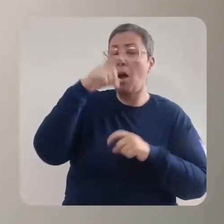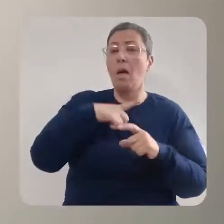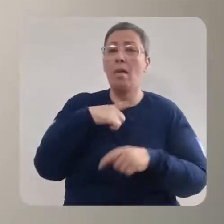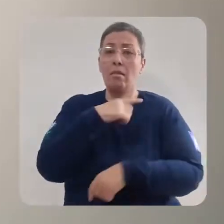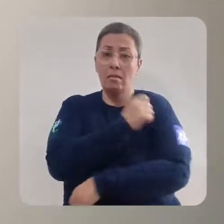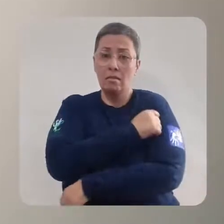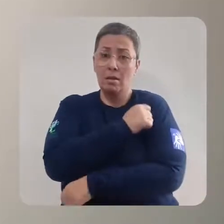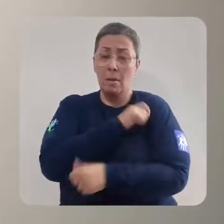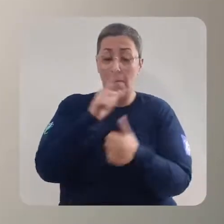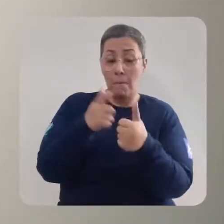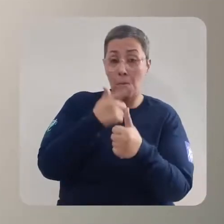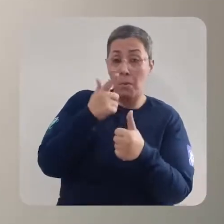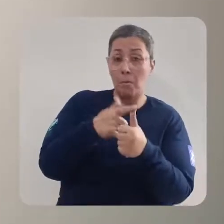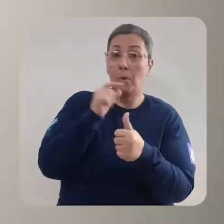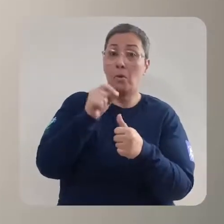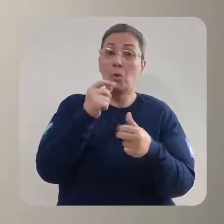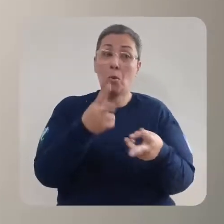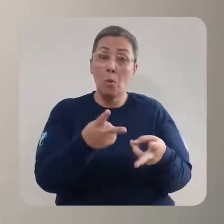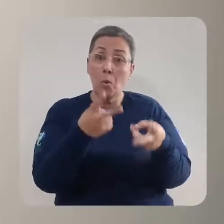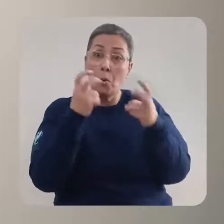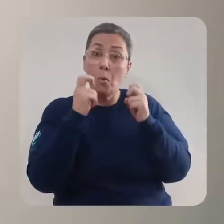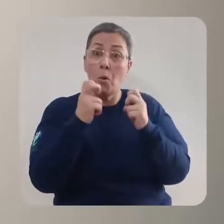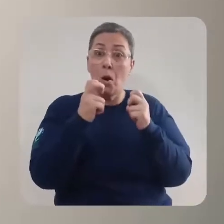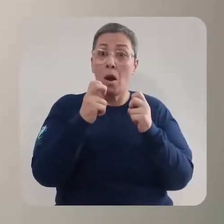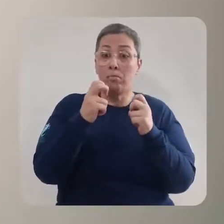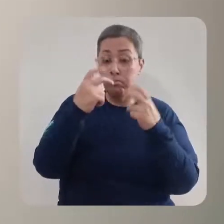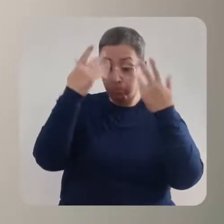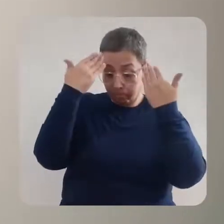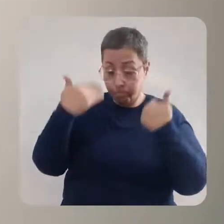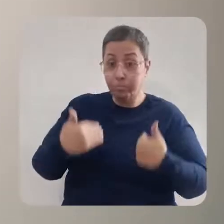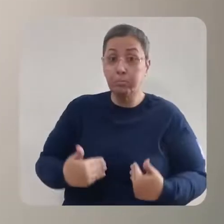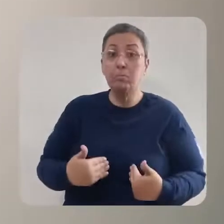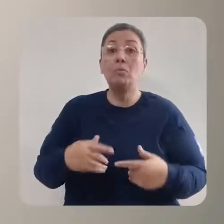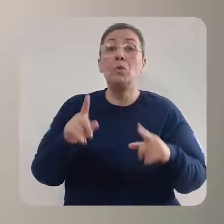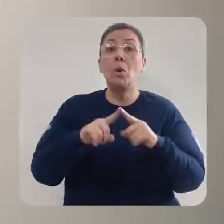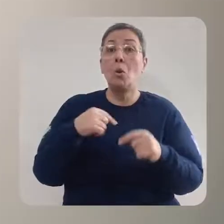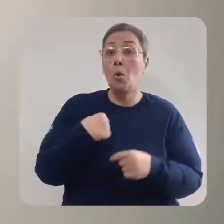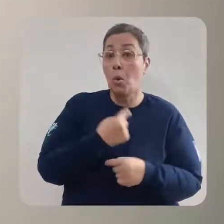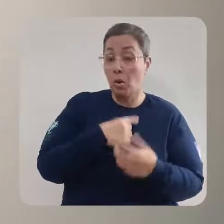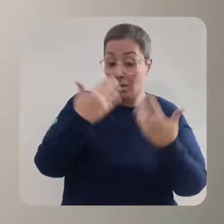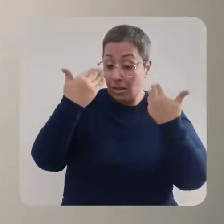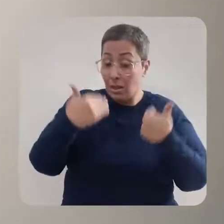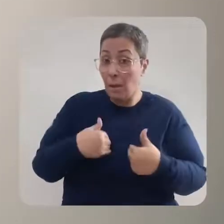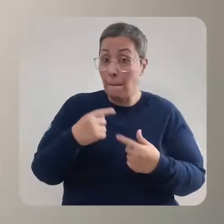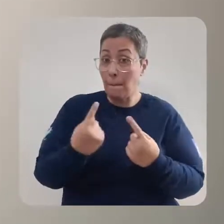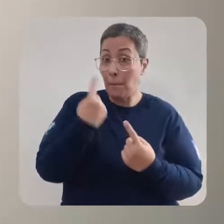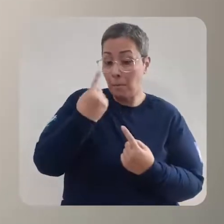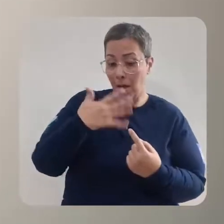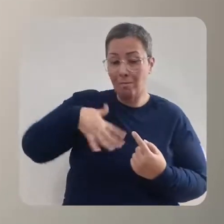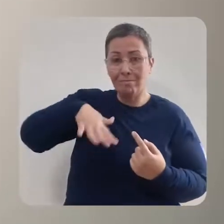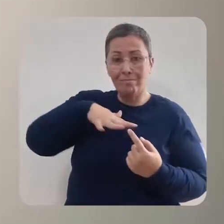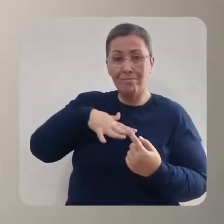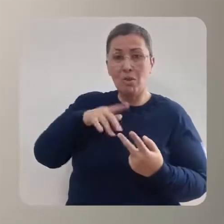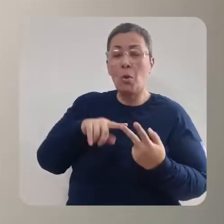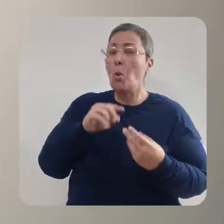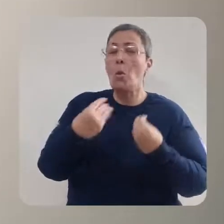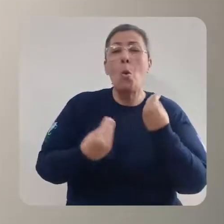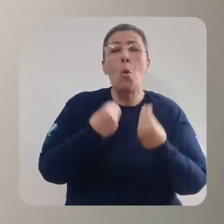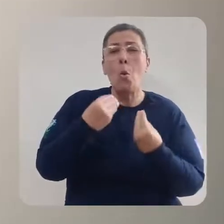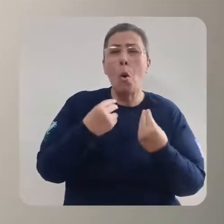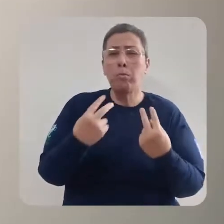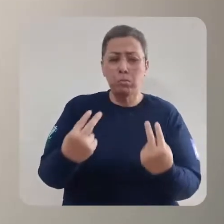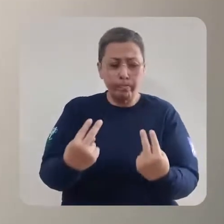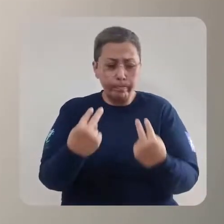a este educando. Primeira coisa, reconhecimento do seu próprio corpo, né? Nosso corpo é o nosso primeiro ambiente. Então, como